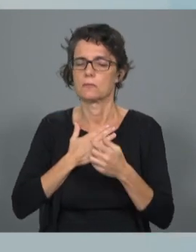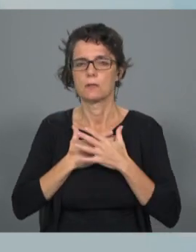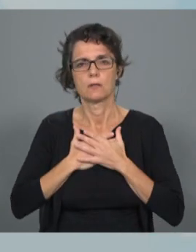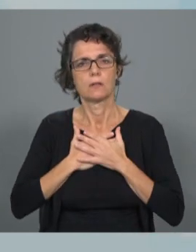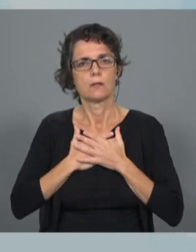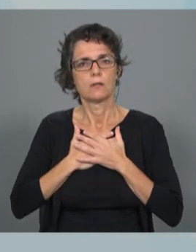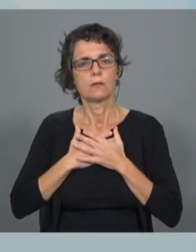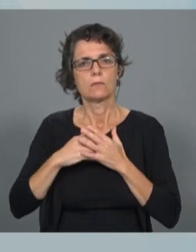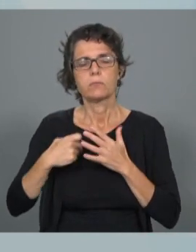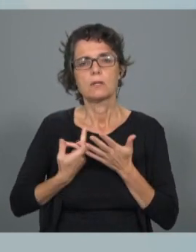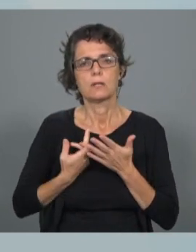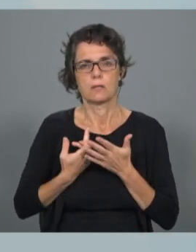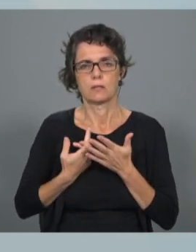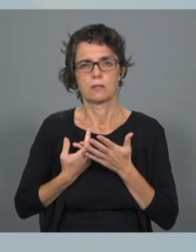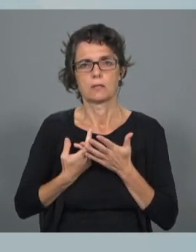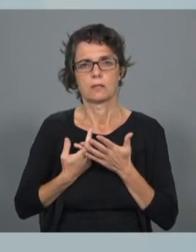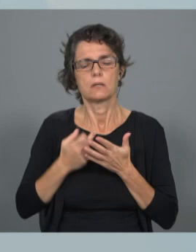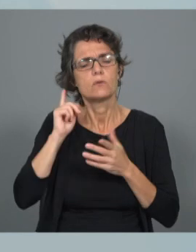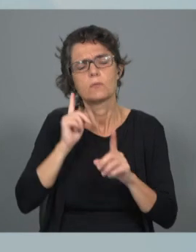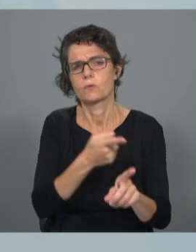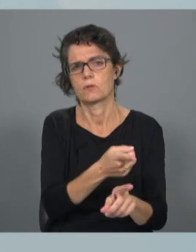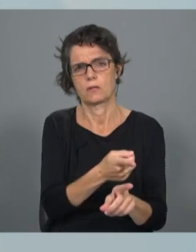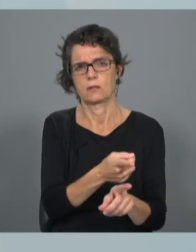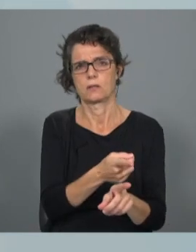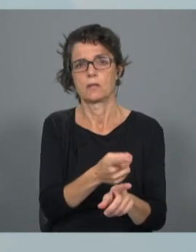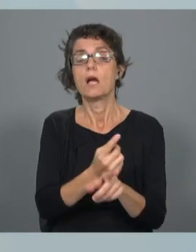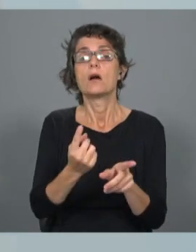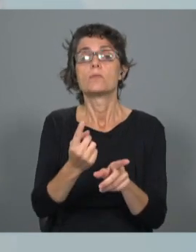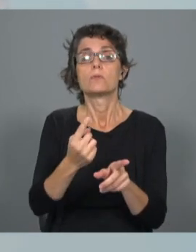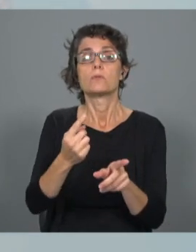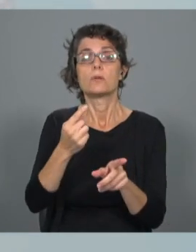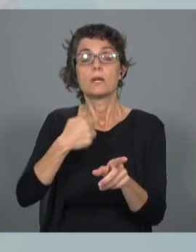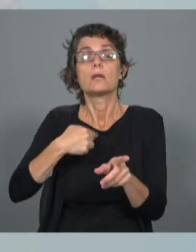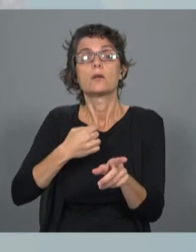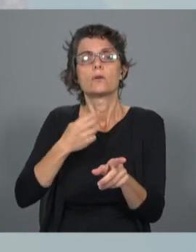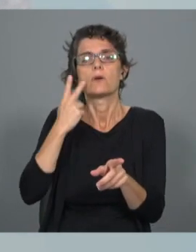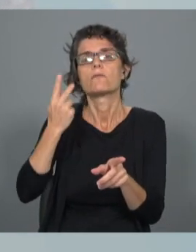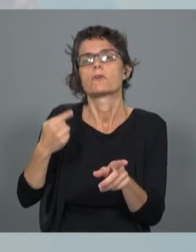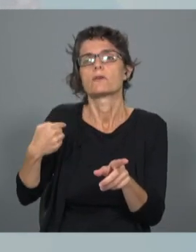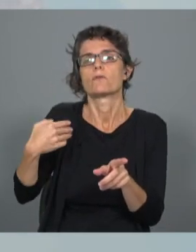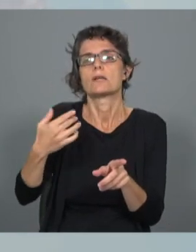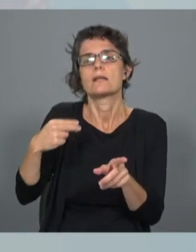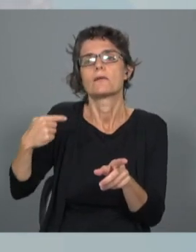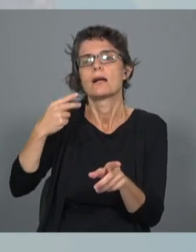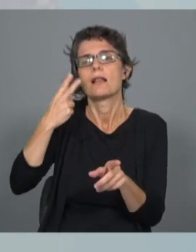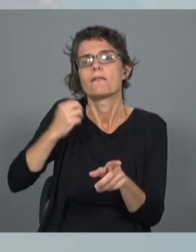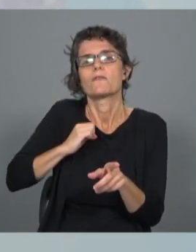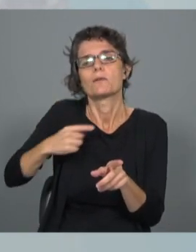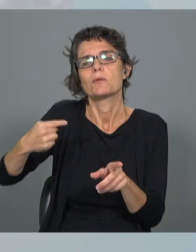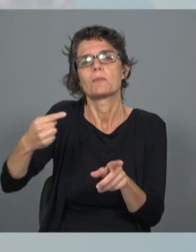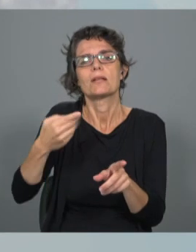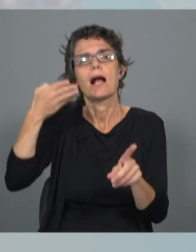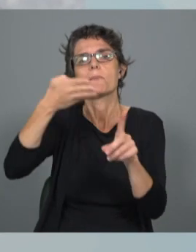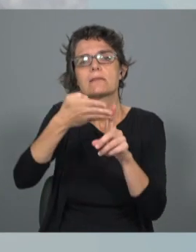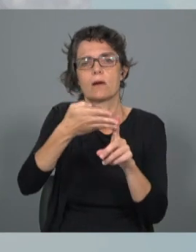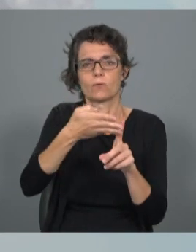Aliás, vivendo também um bocadinho desta dimensão da missionária da Igreja, este ser missionário, eu creio que é justamente